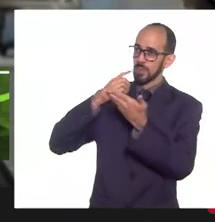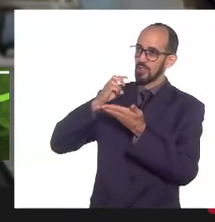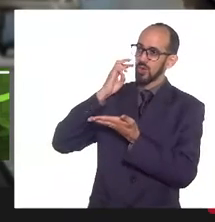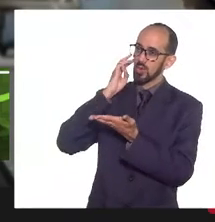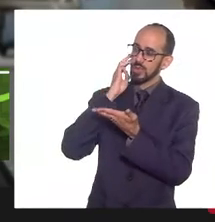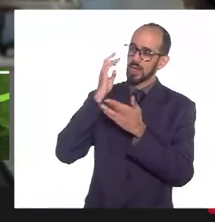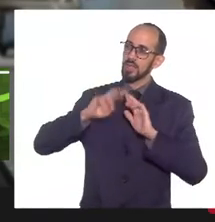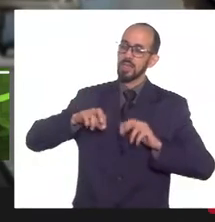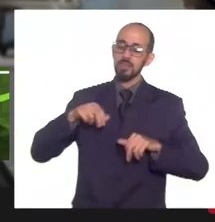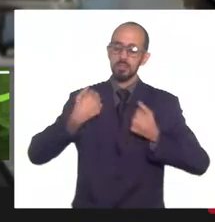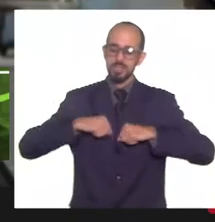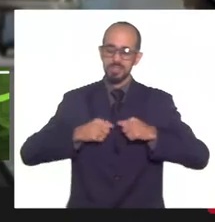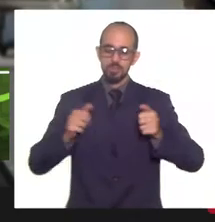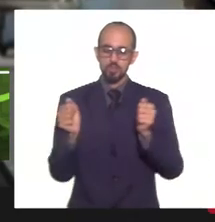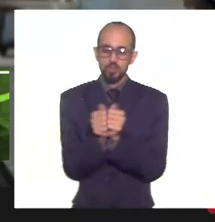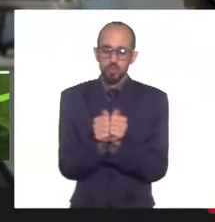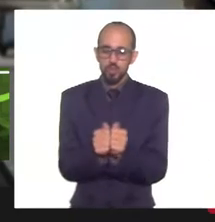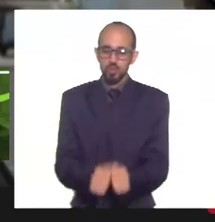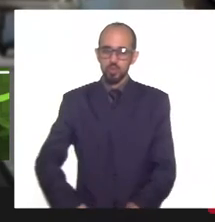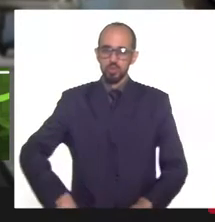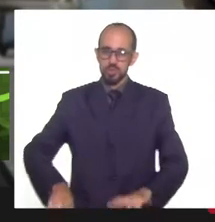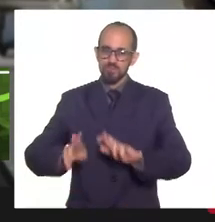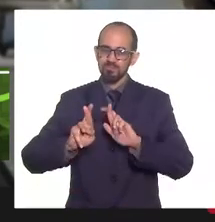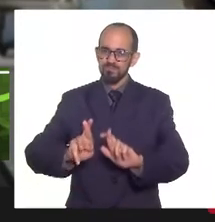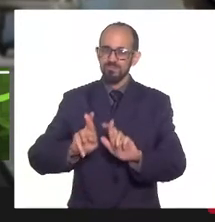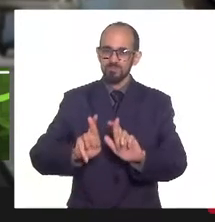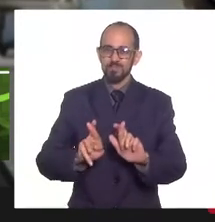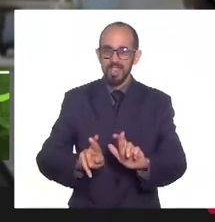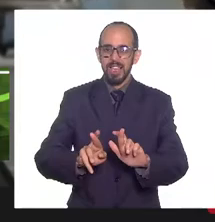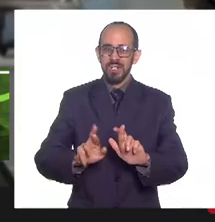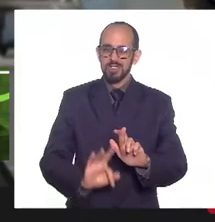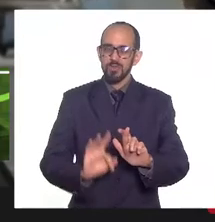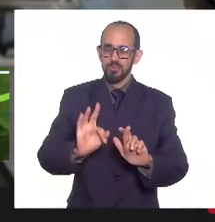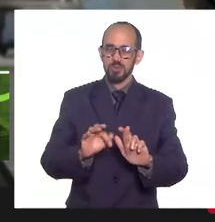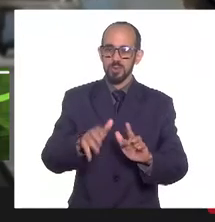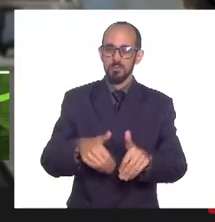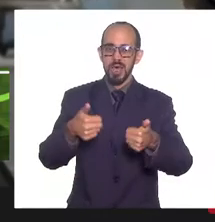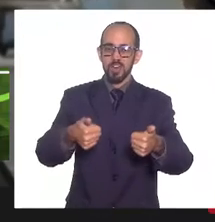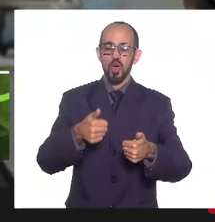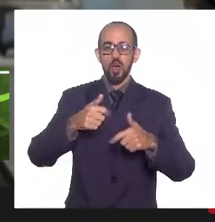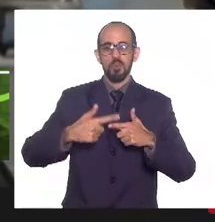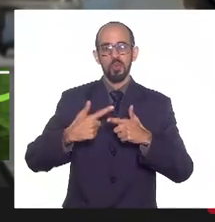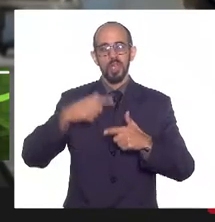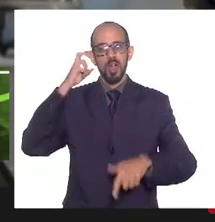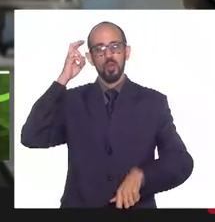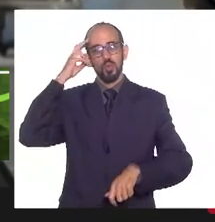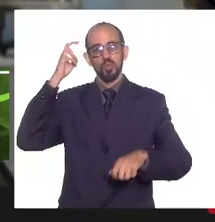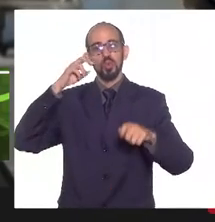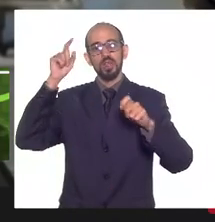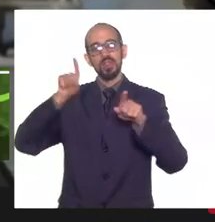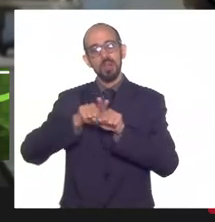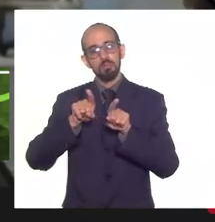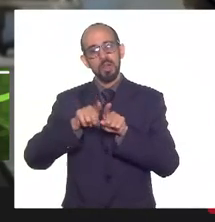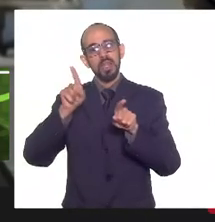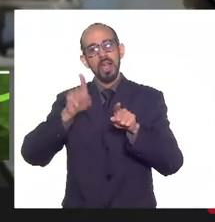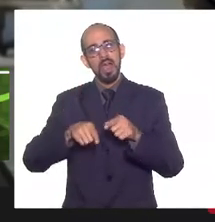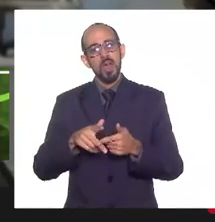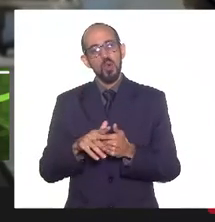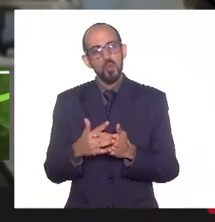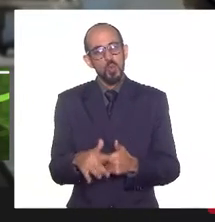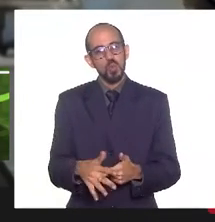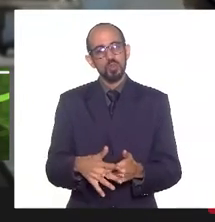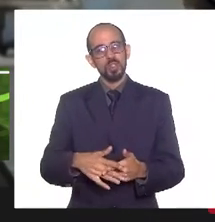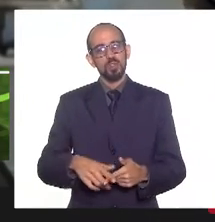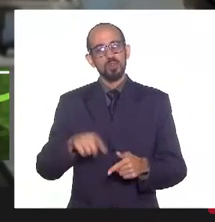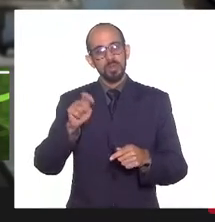esperançar Paulo Freire nos chamamos a todos o círculo de cultura pode ser um caminho de resgate também dessa potência que é a